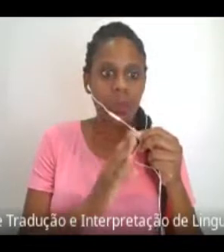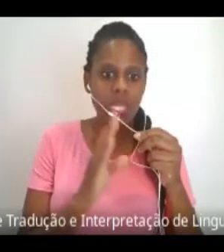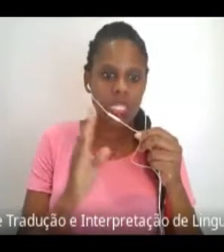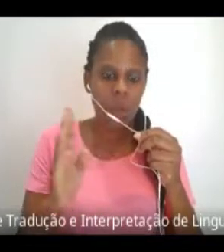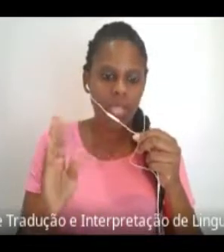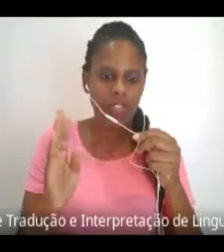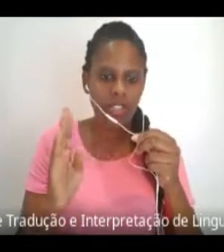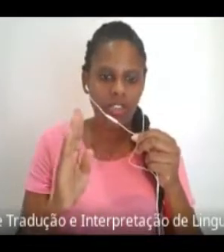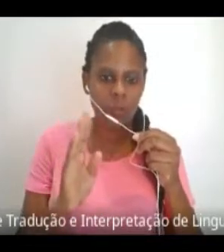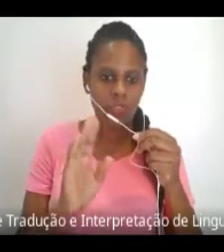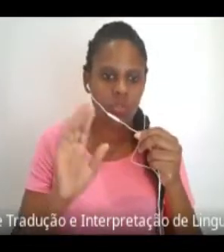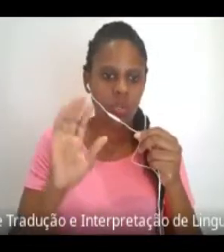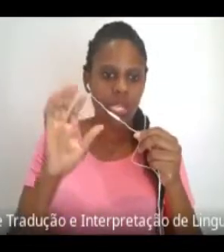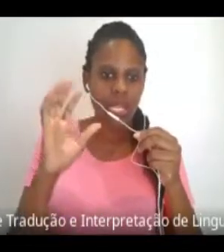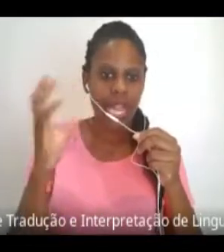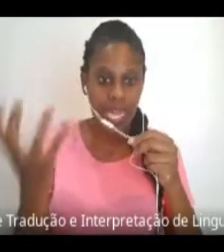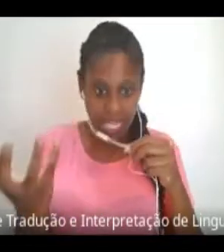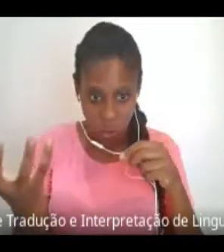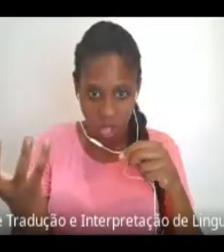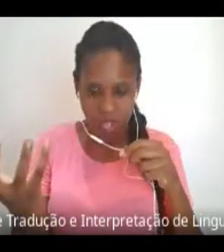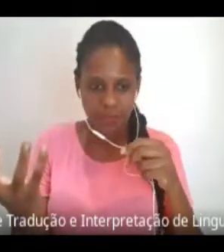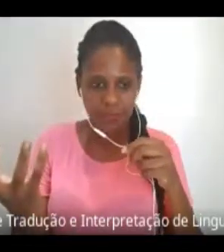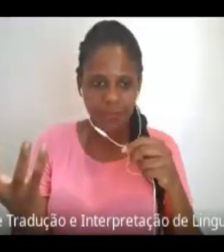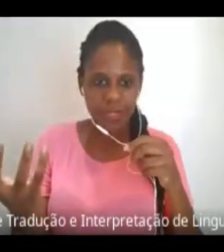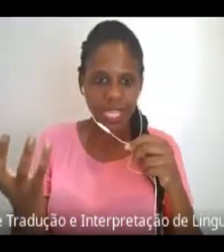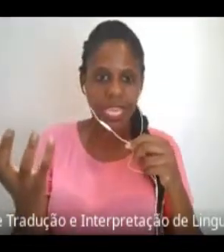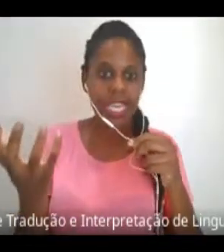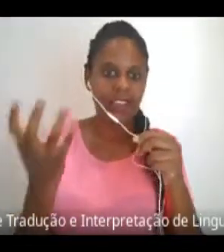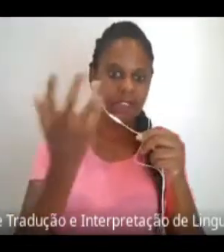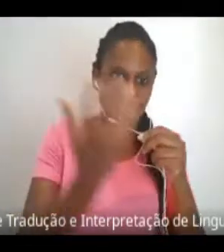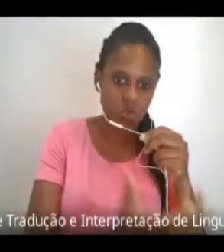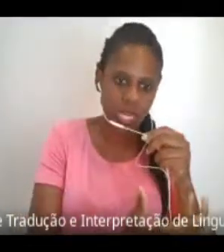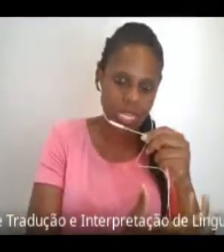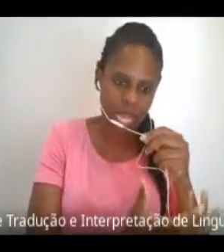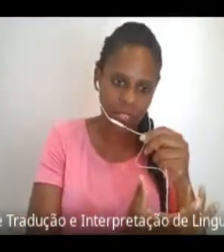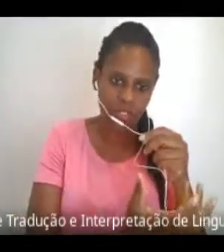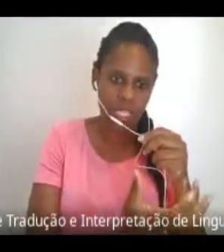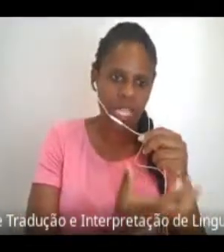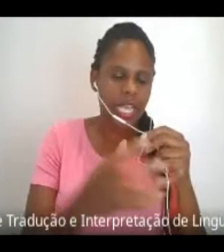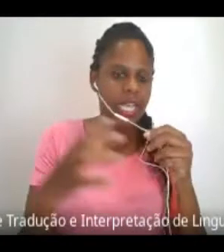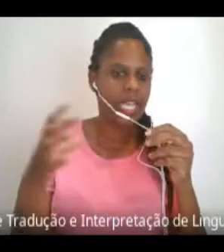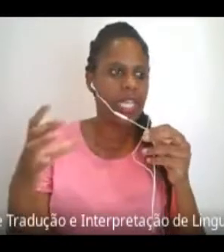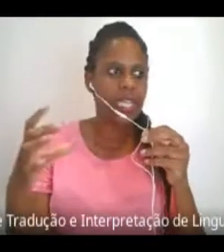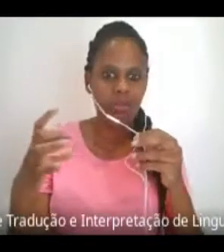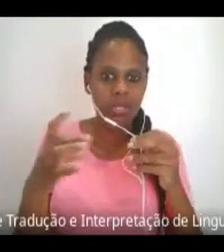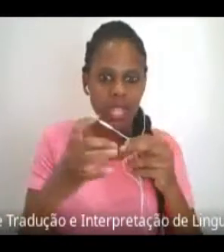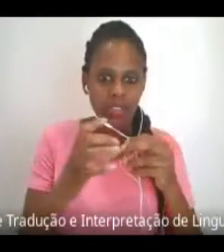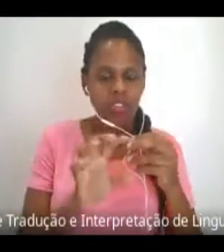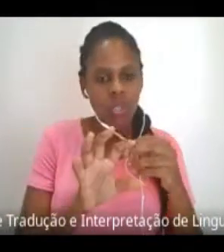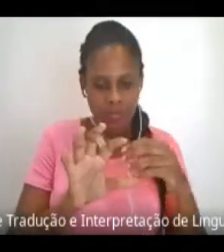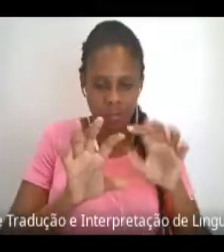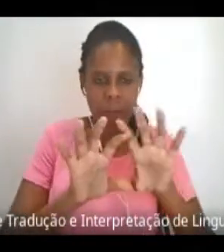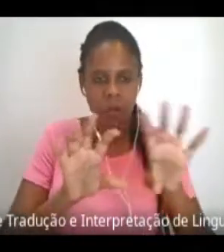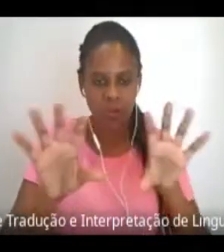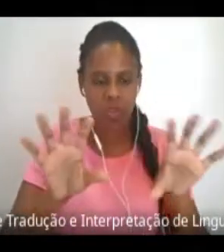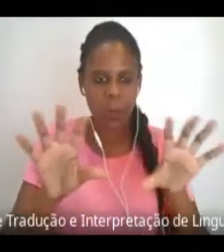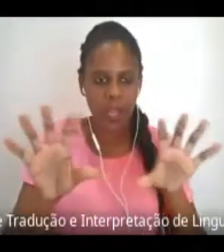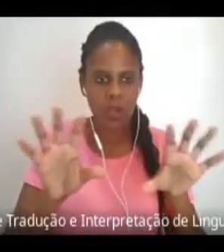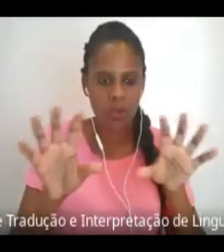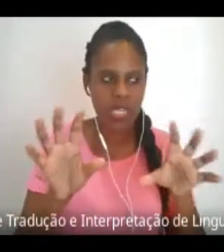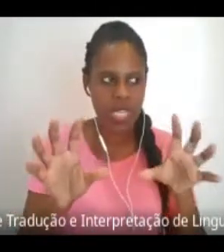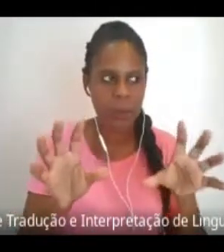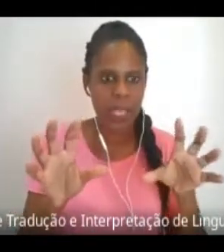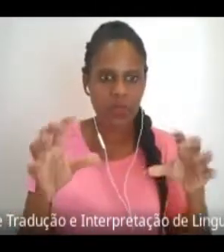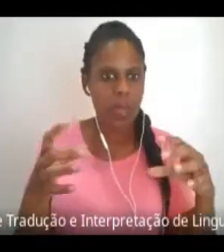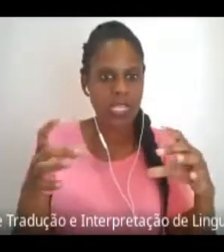acessibilidade. Então, inicialmente, a gente pensou na língua e na visualidade. Não, a gente só separou só